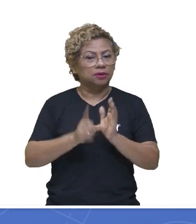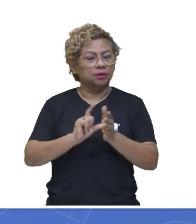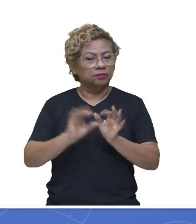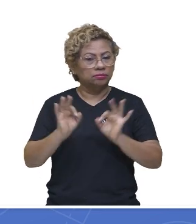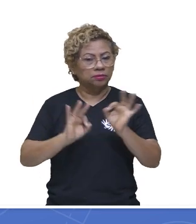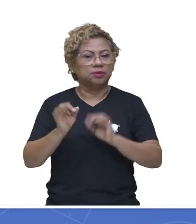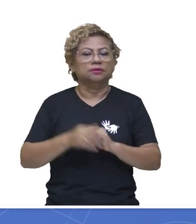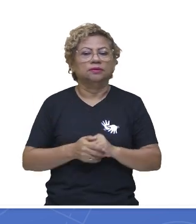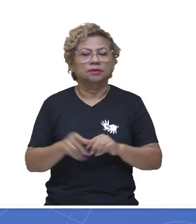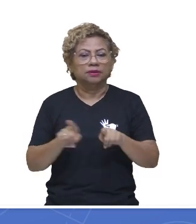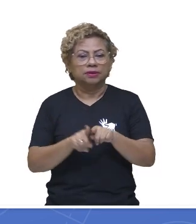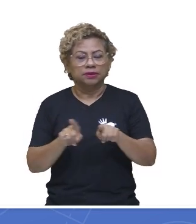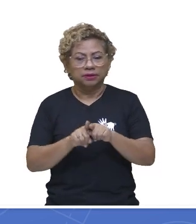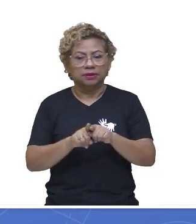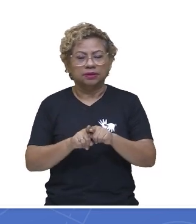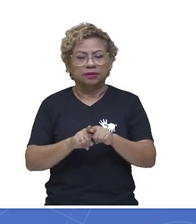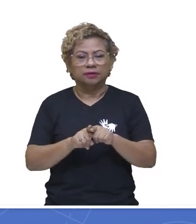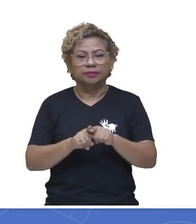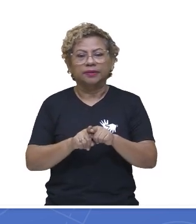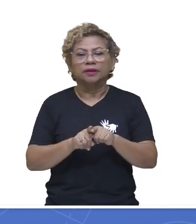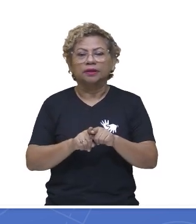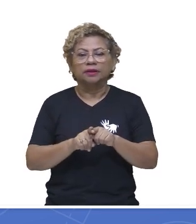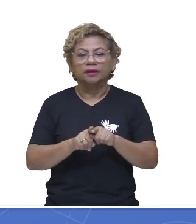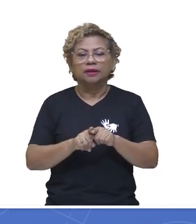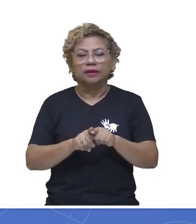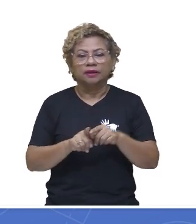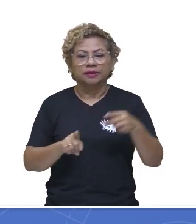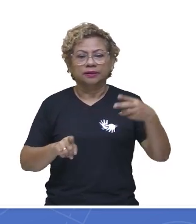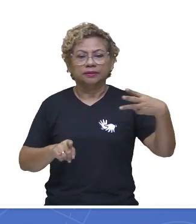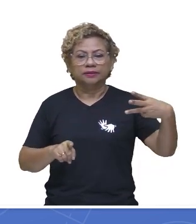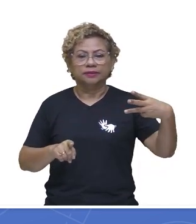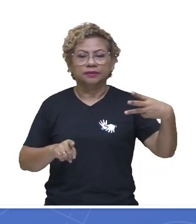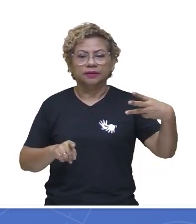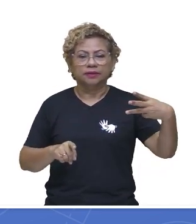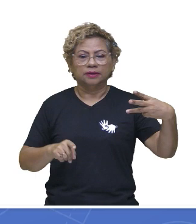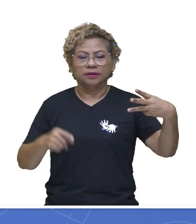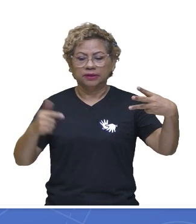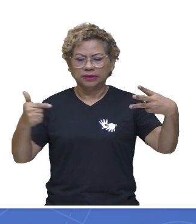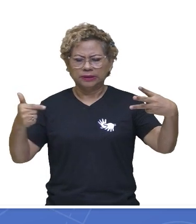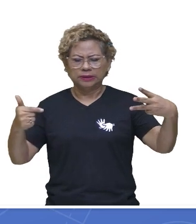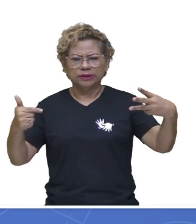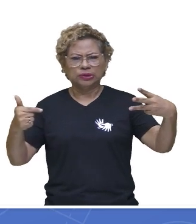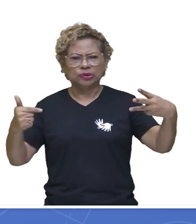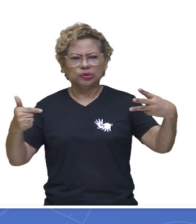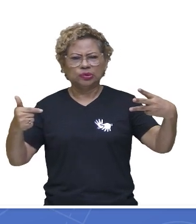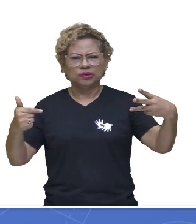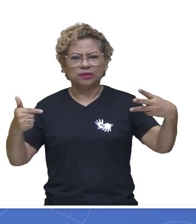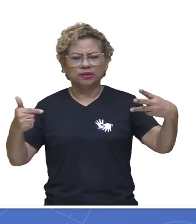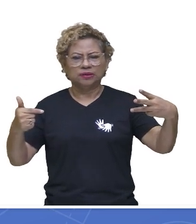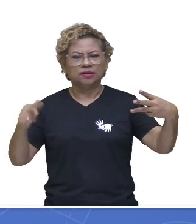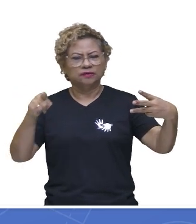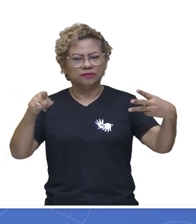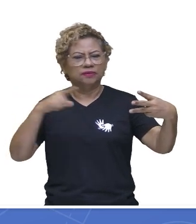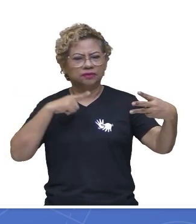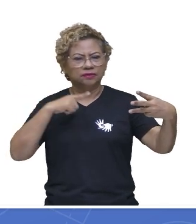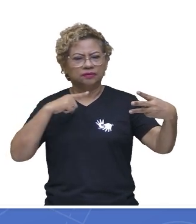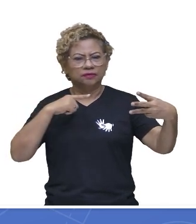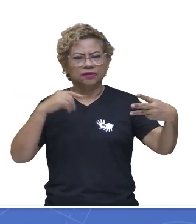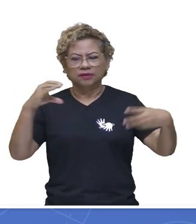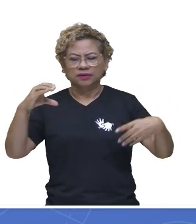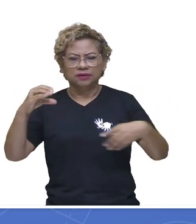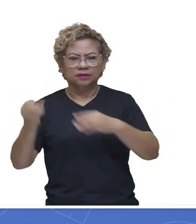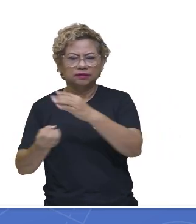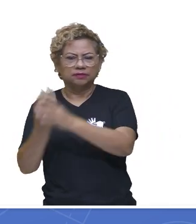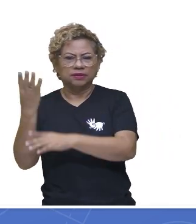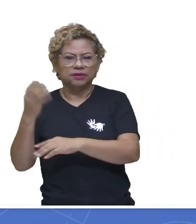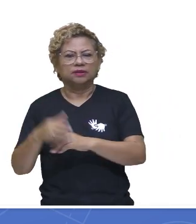da ponta. Os dois elementos da ponta, eles vão indicar o tipo de matriz que você vai ter no resultado